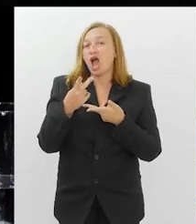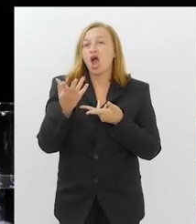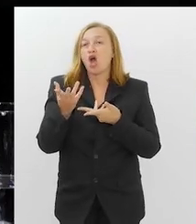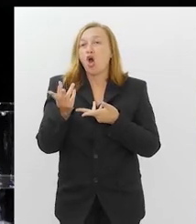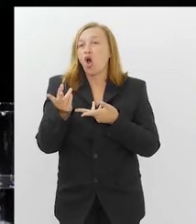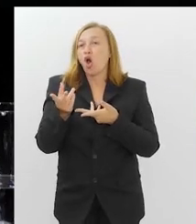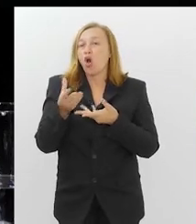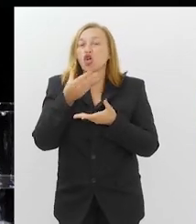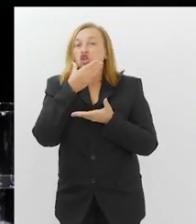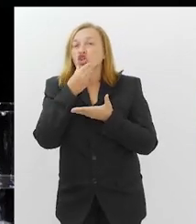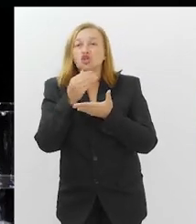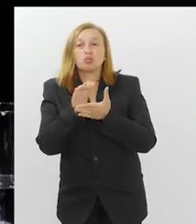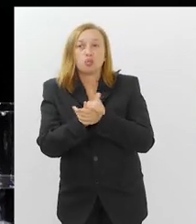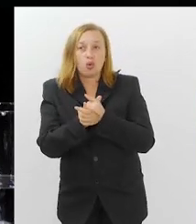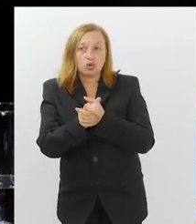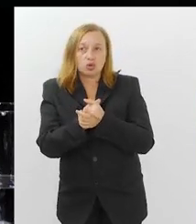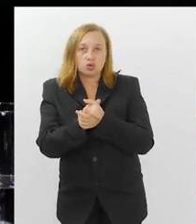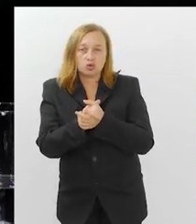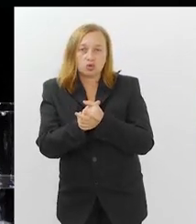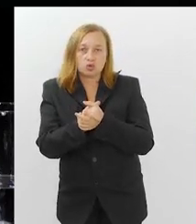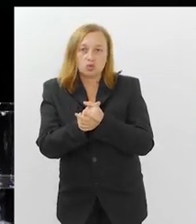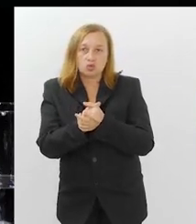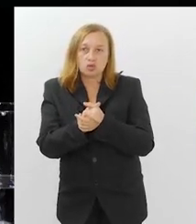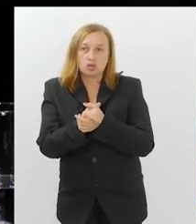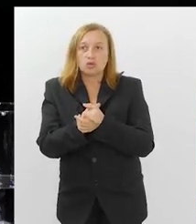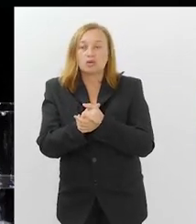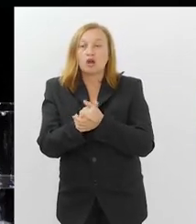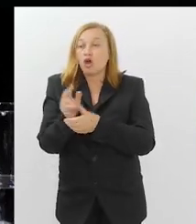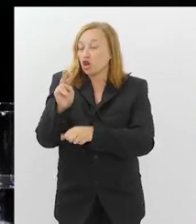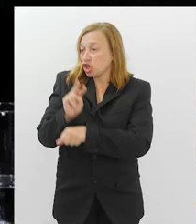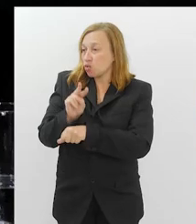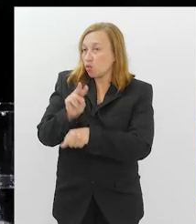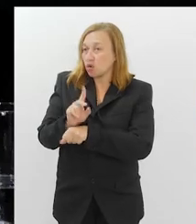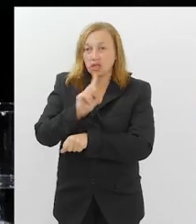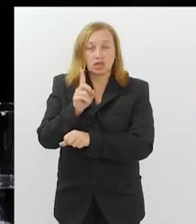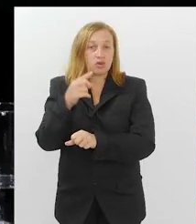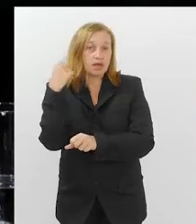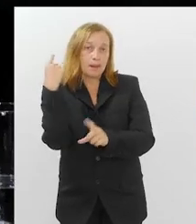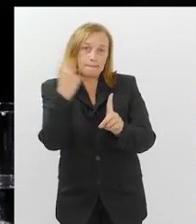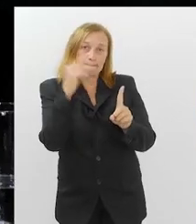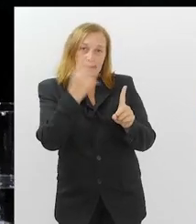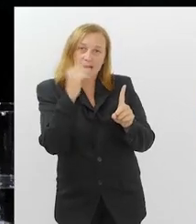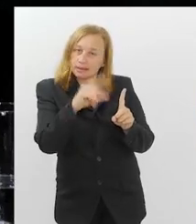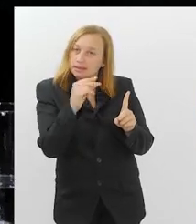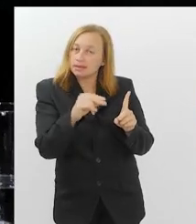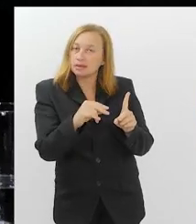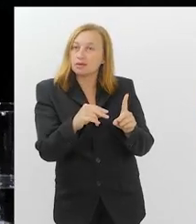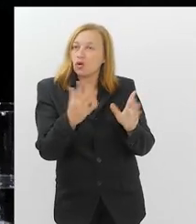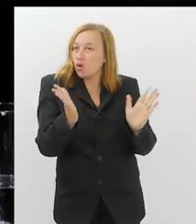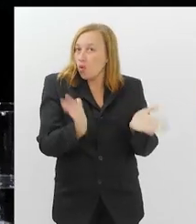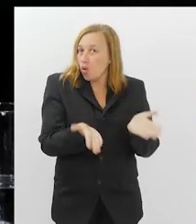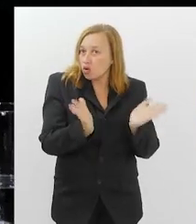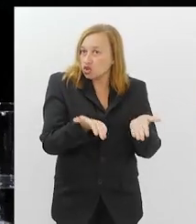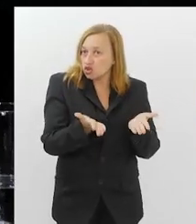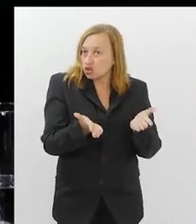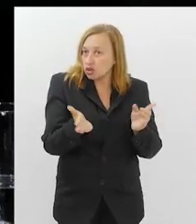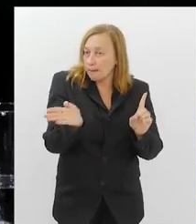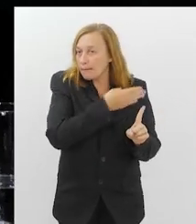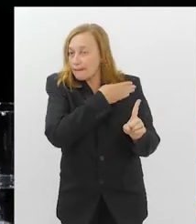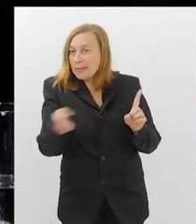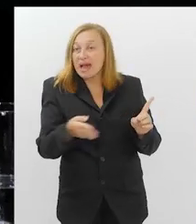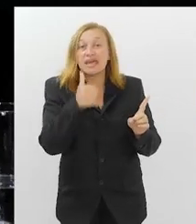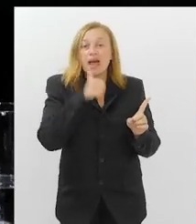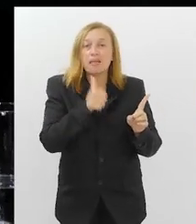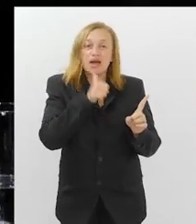companheiro é o que cuida, aquele agressor, hoje bate nela, hoje